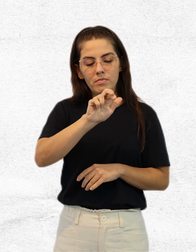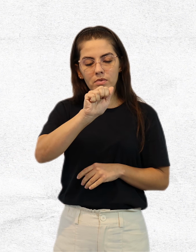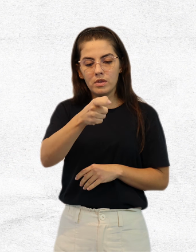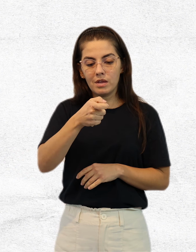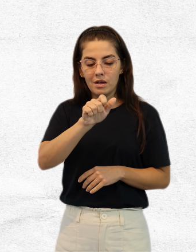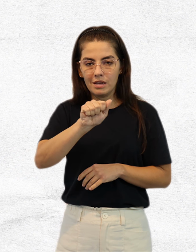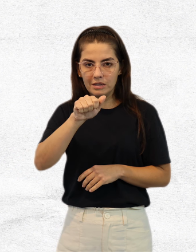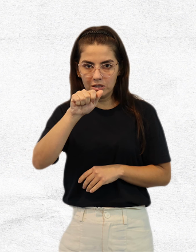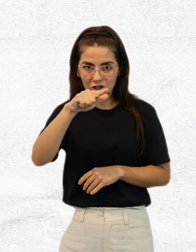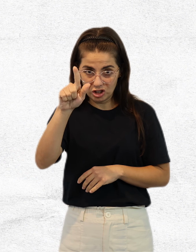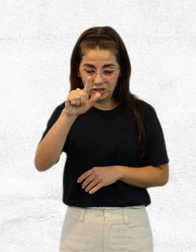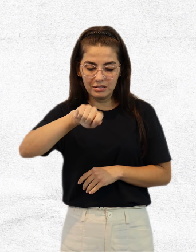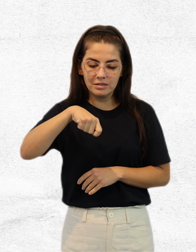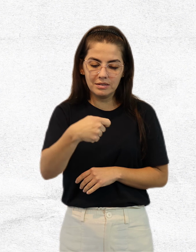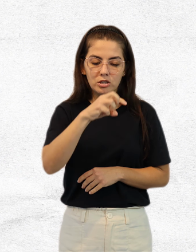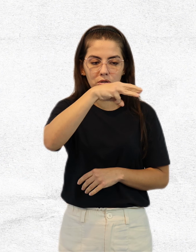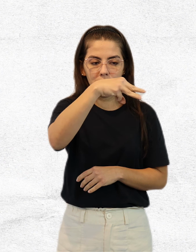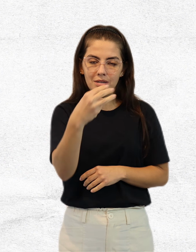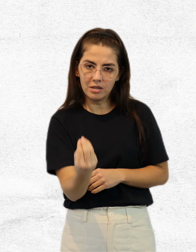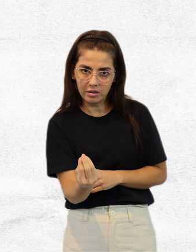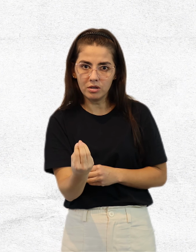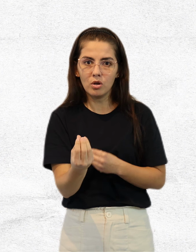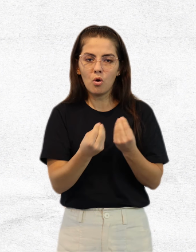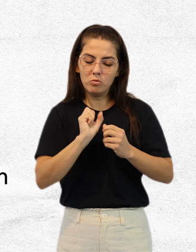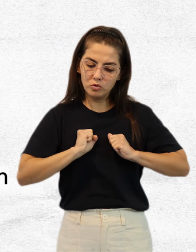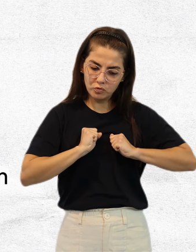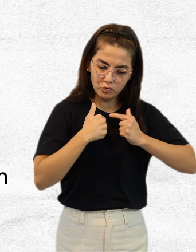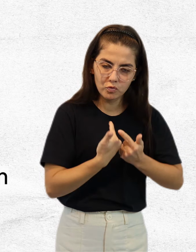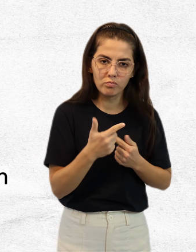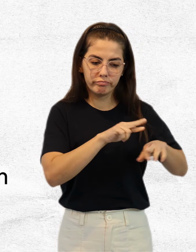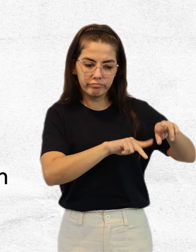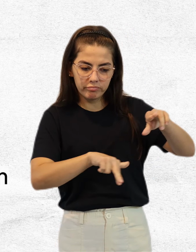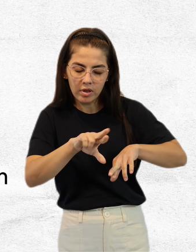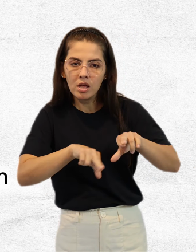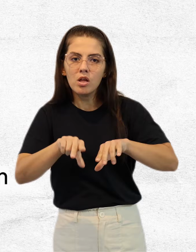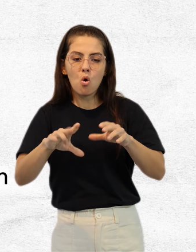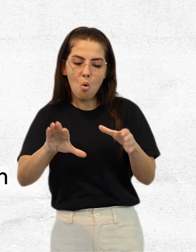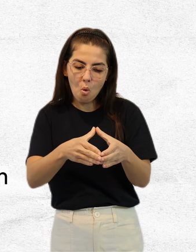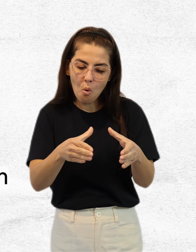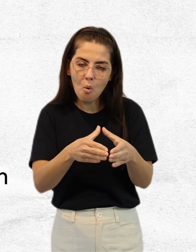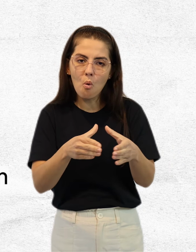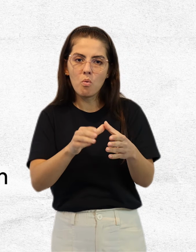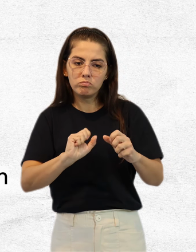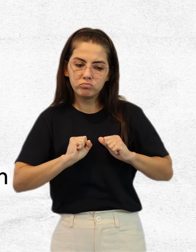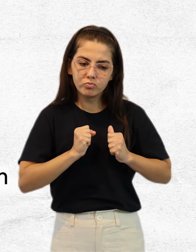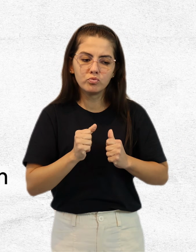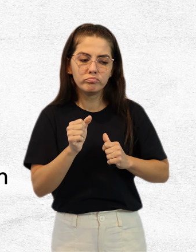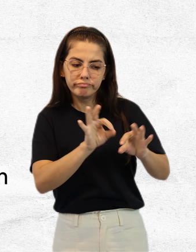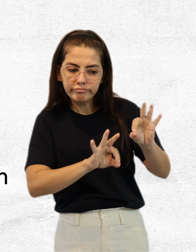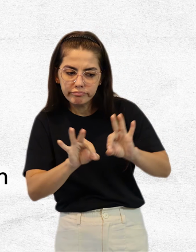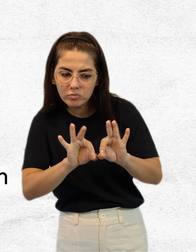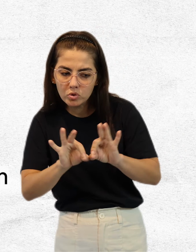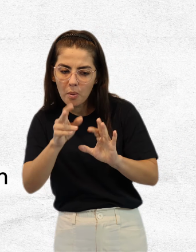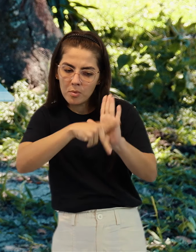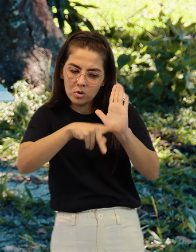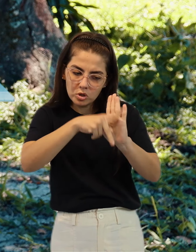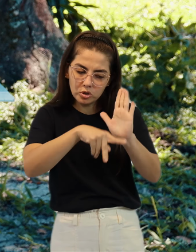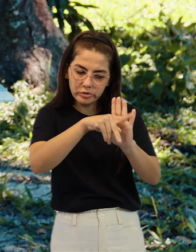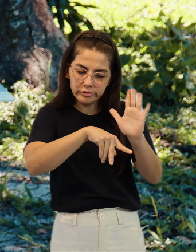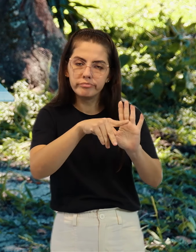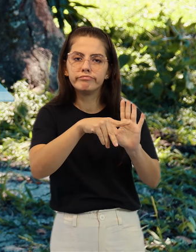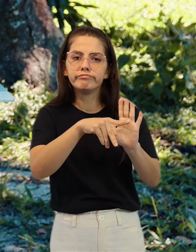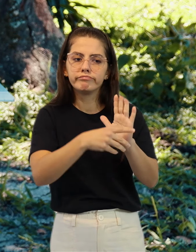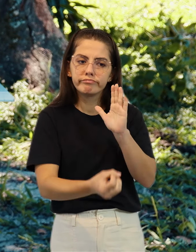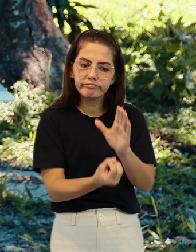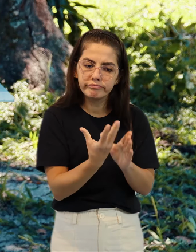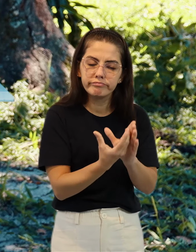nesse esforço, hoje com um grupo que também se une em torno de projetos comuns e montar projetos sociais, trabalhar com isso. Sempre